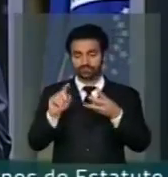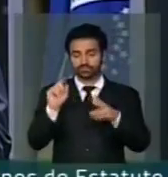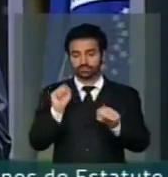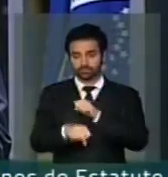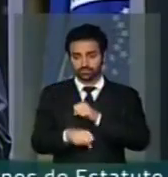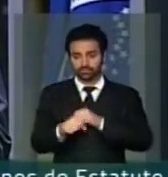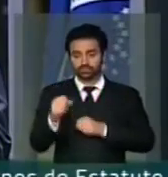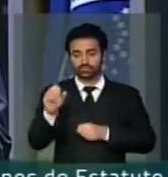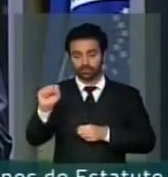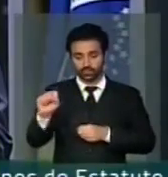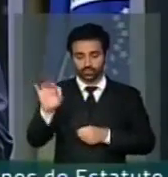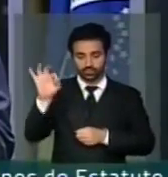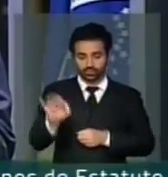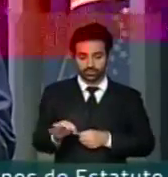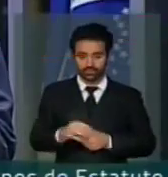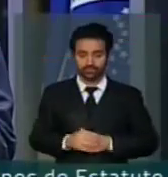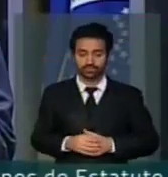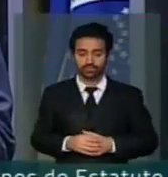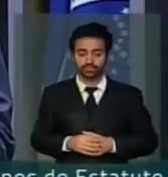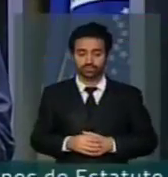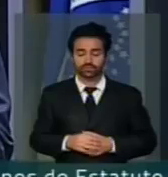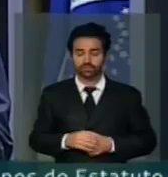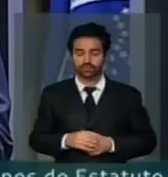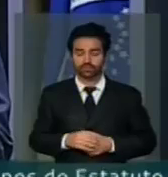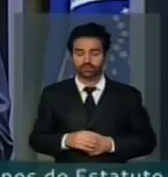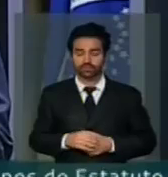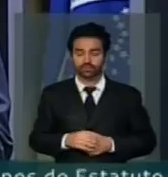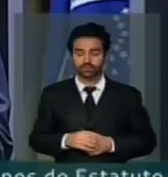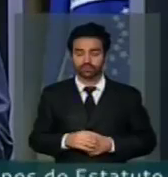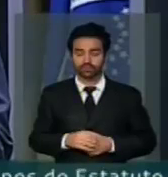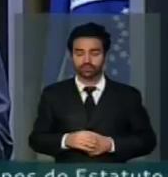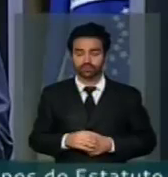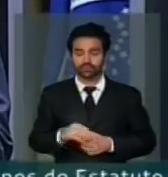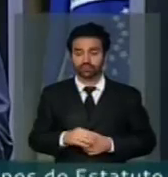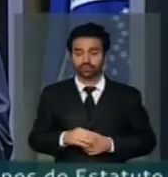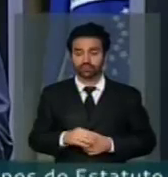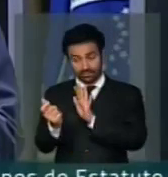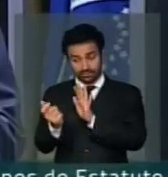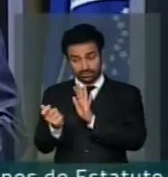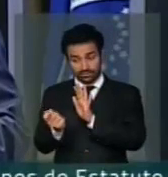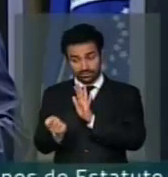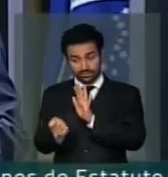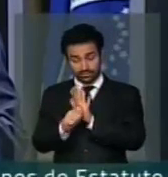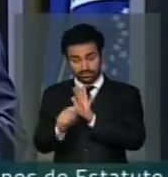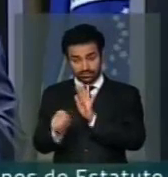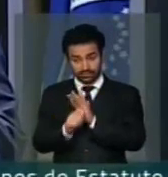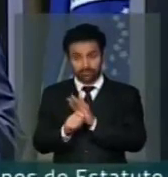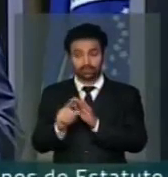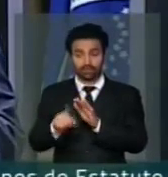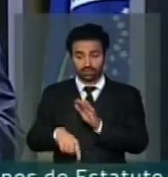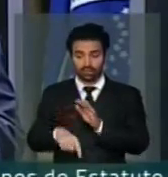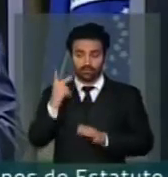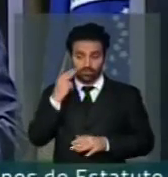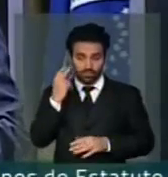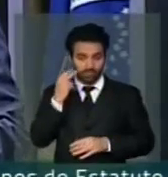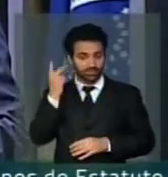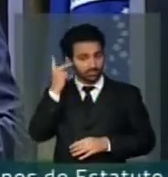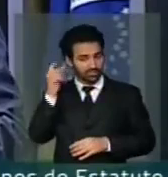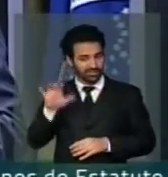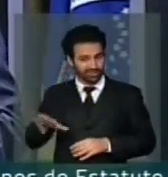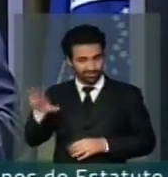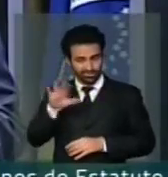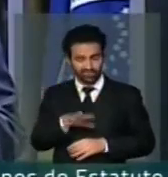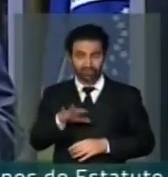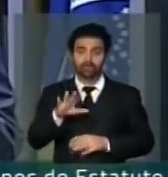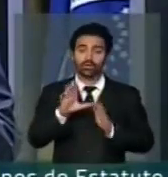com mais de 8%. Os crimes de roubo e leste, enquanto os homicídios ocorrem com mais frequência no